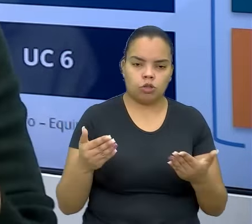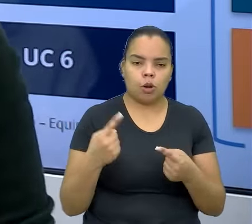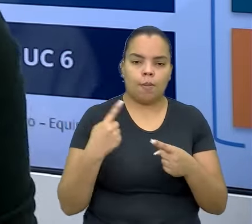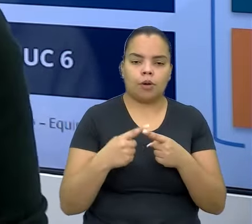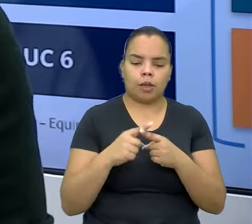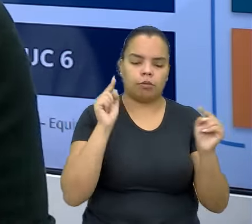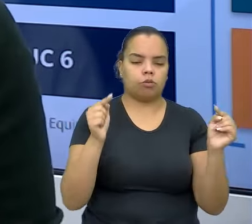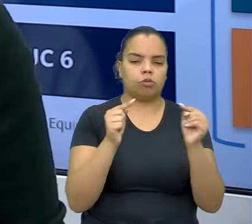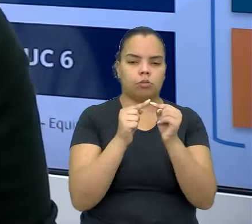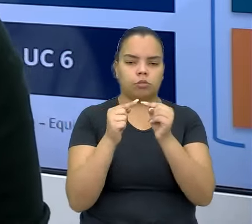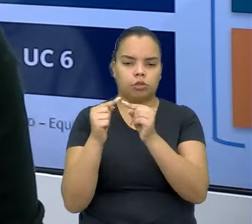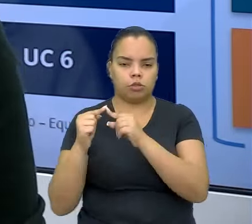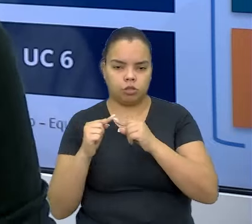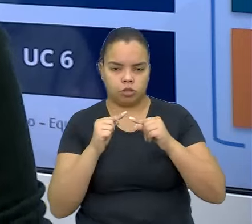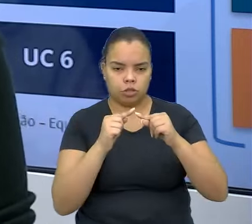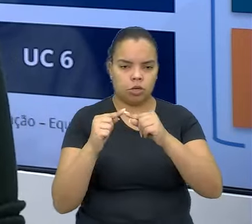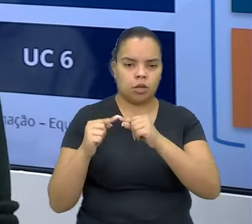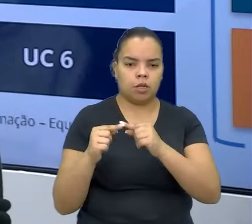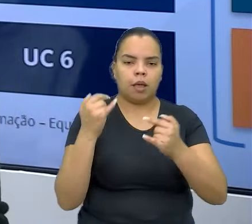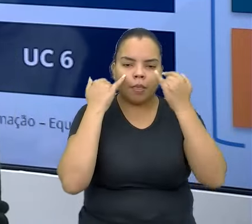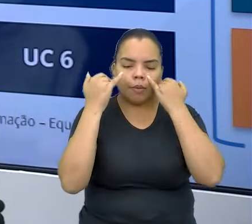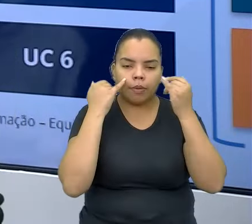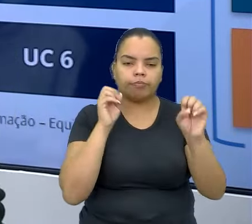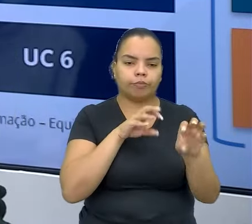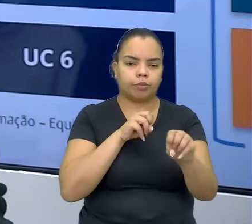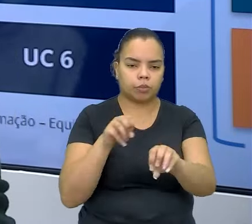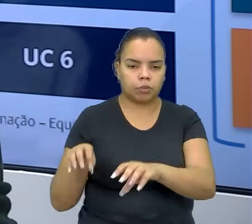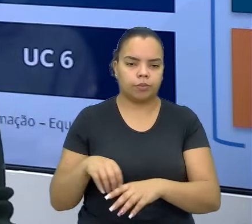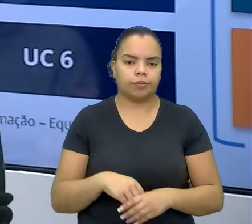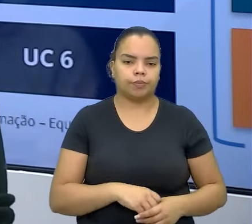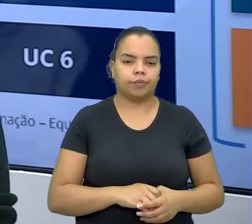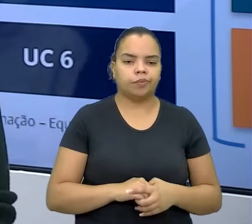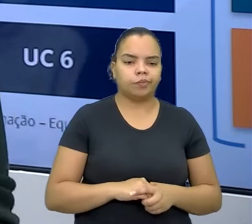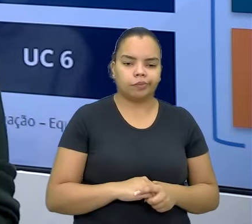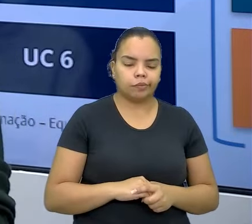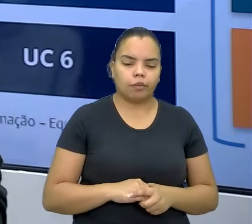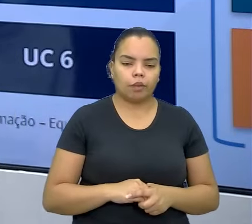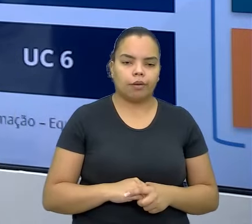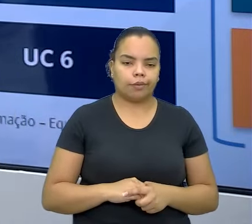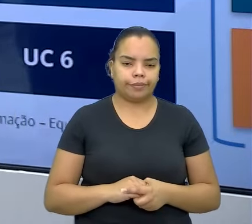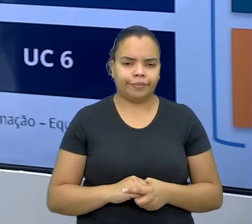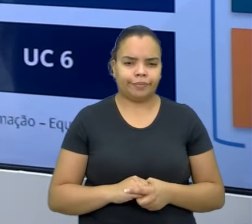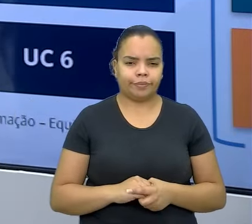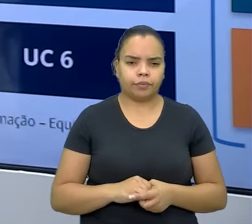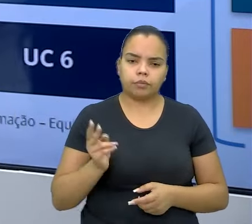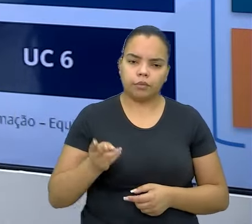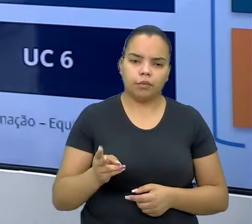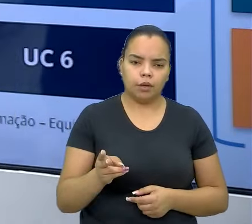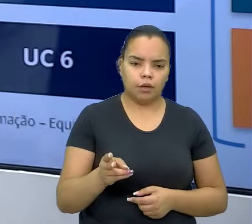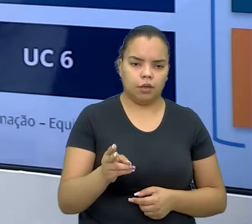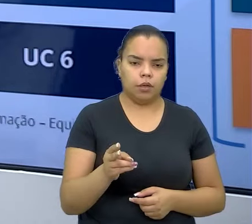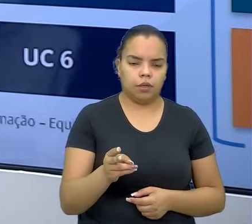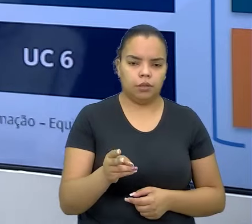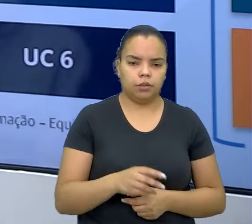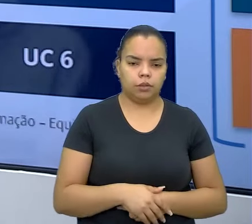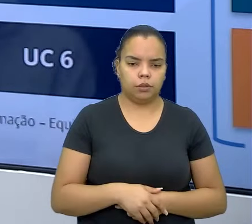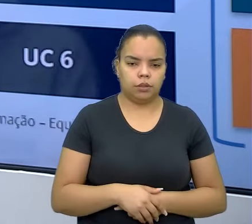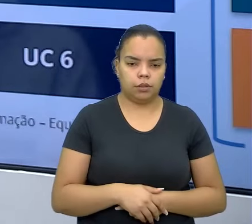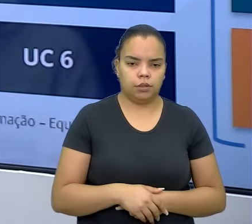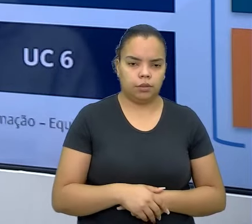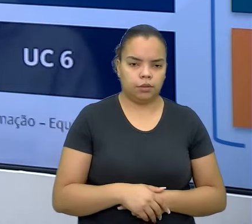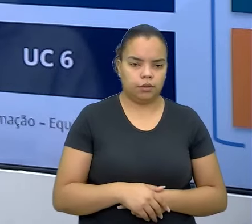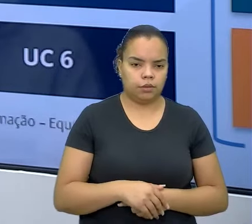quais são os objetivos aí dos itinerários formativos. Muito bem, Continuando, então, a gente tem aí mais um slide, né,